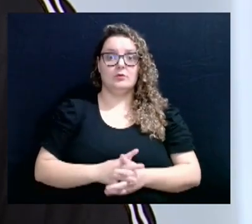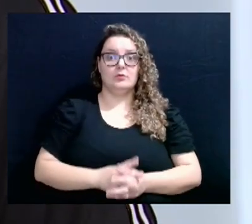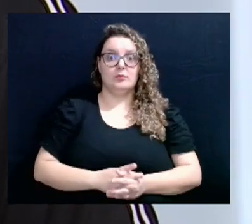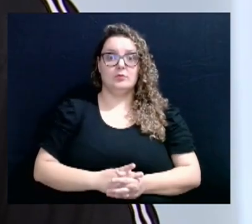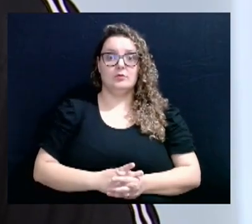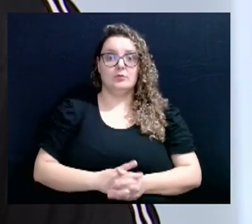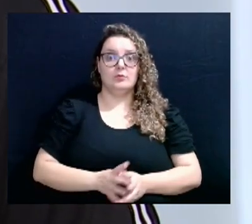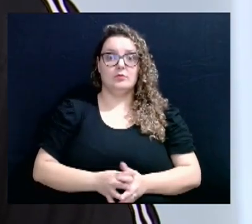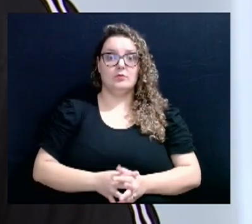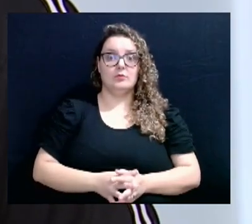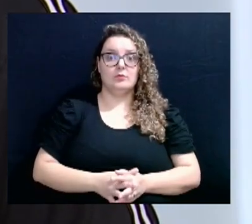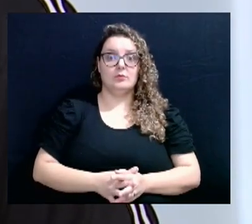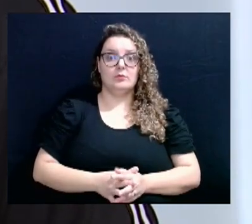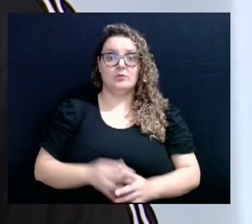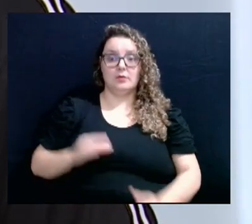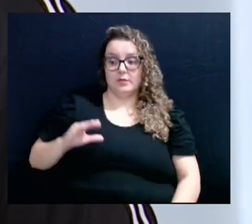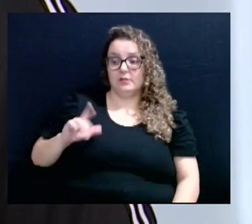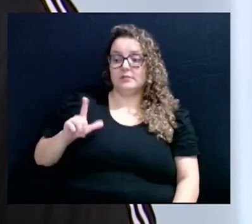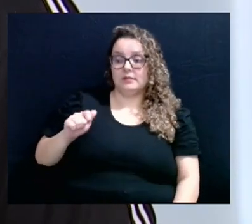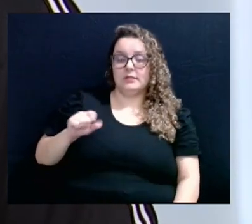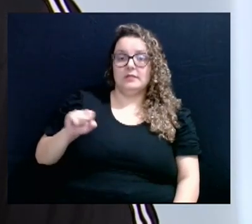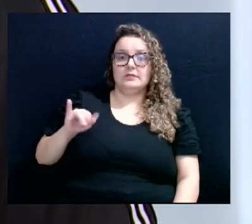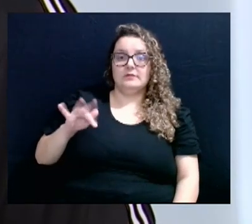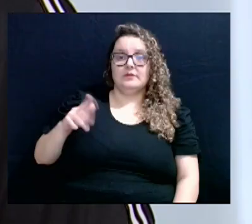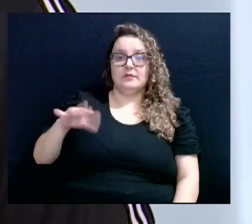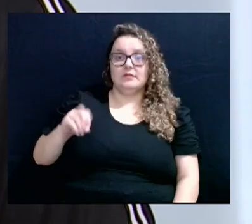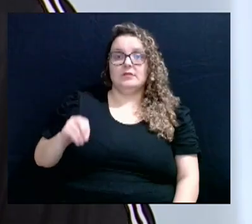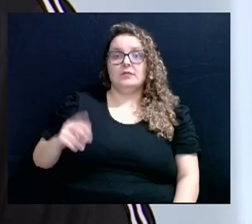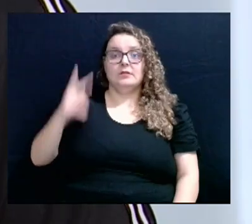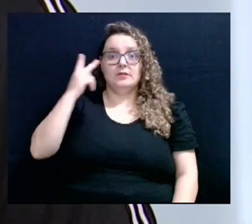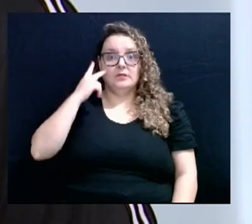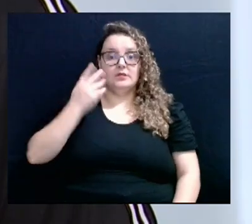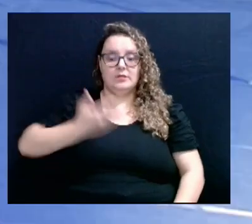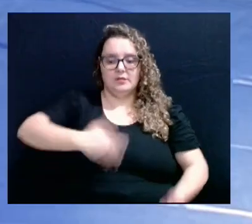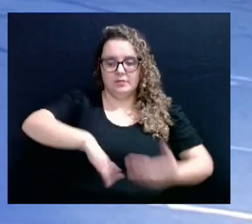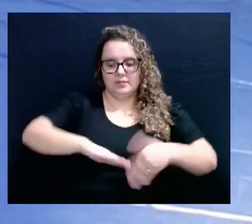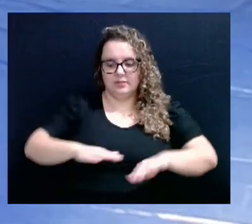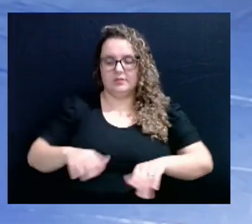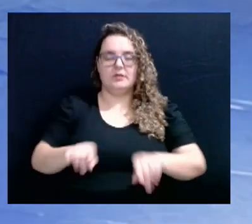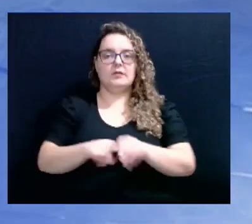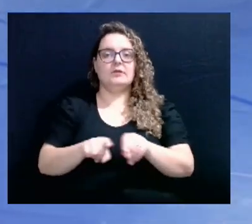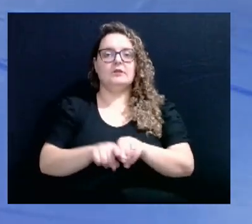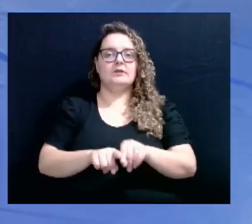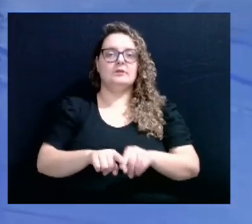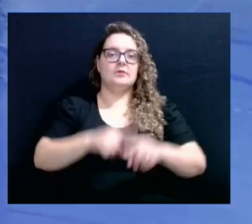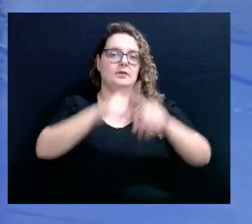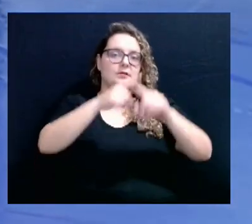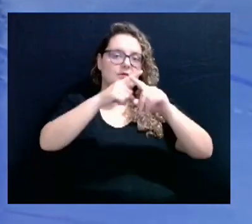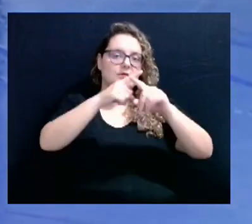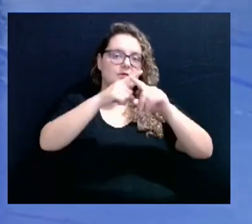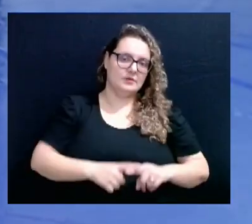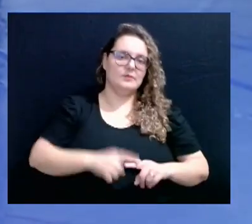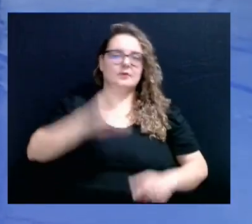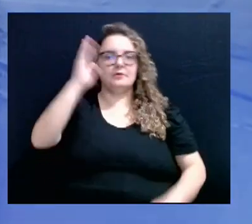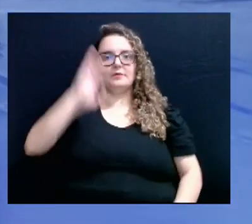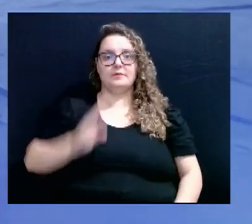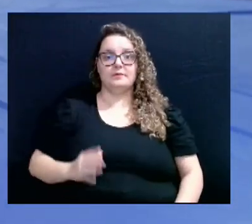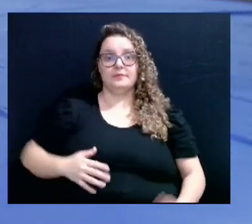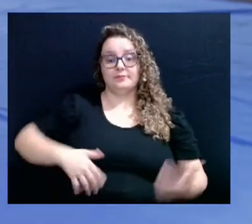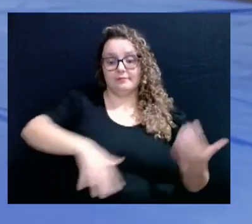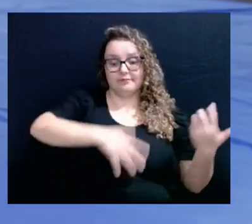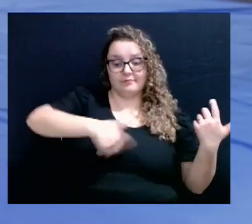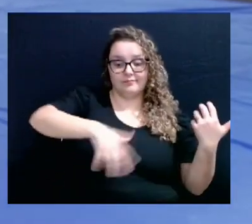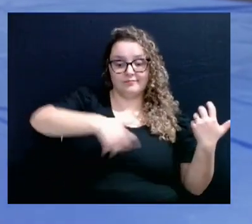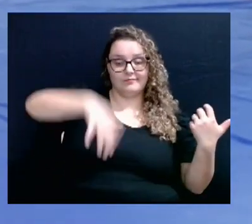as classificações no Campeonato Paulista de Kung Fu e também no Campeonato Brasileiro. Os mexicanos vão ver então de pertinho